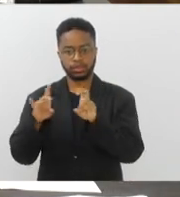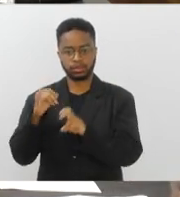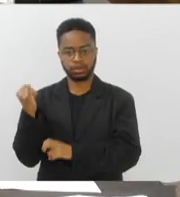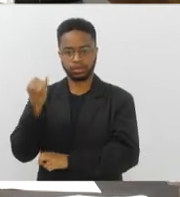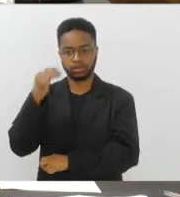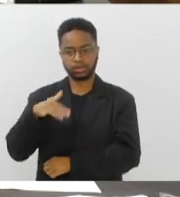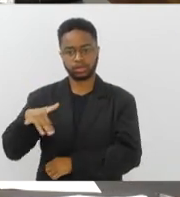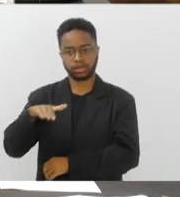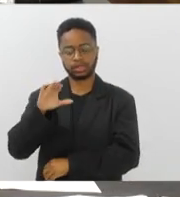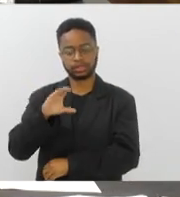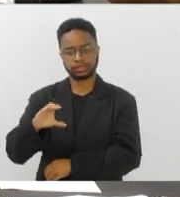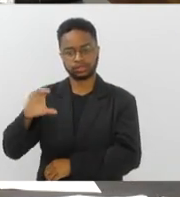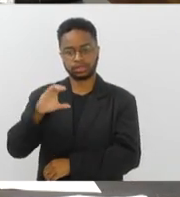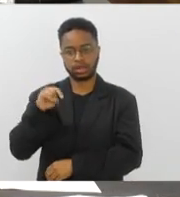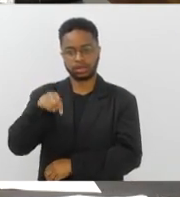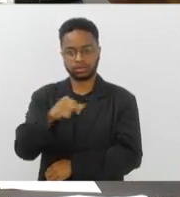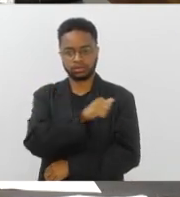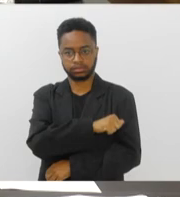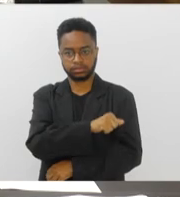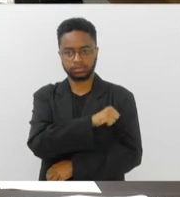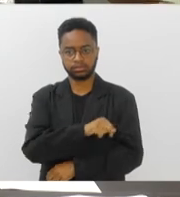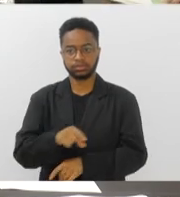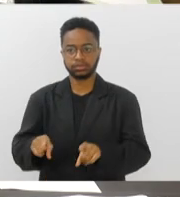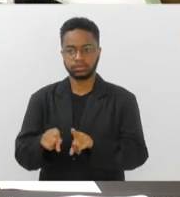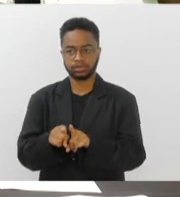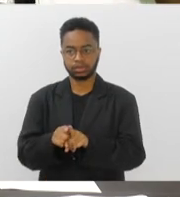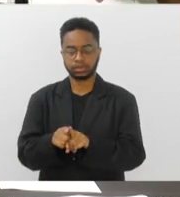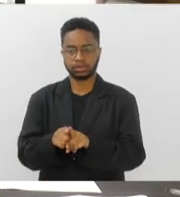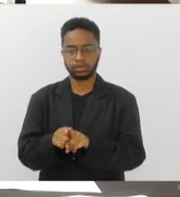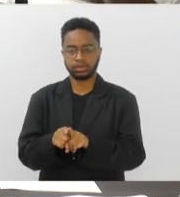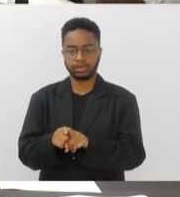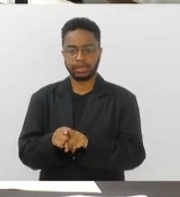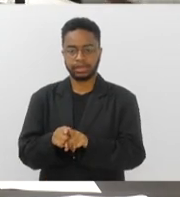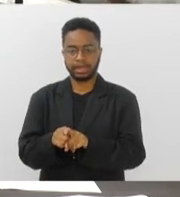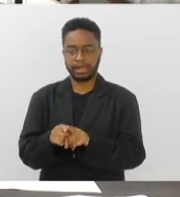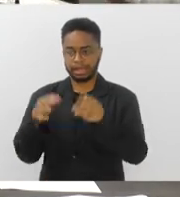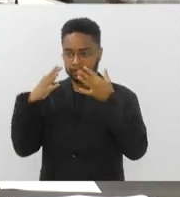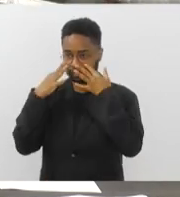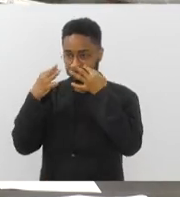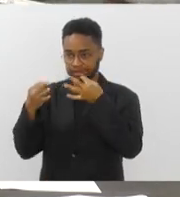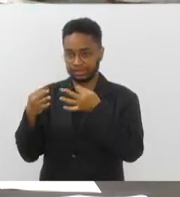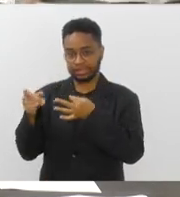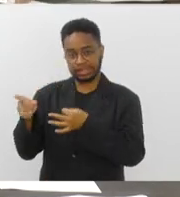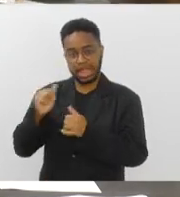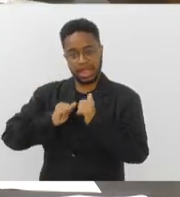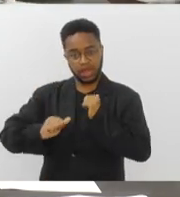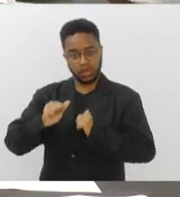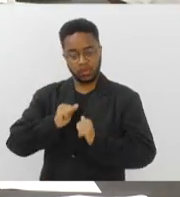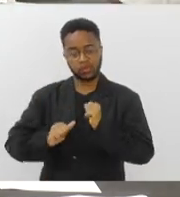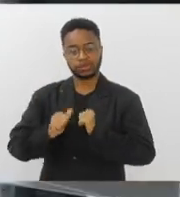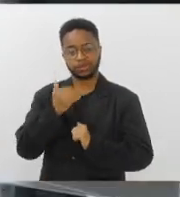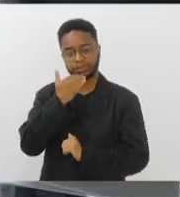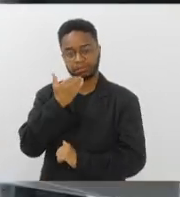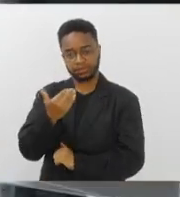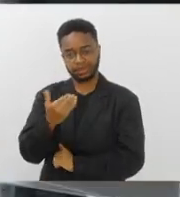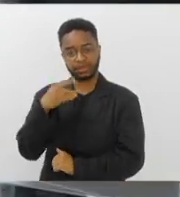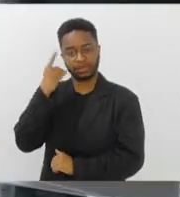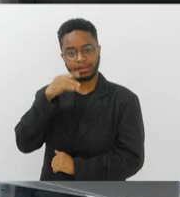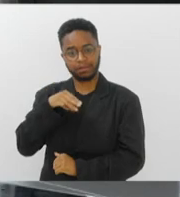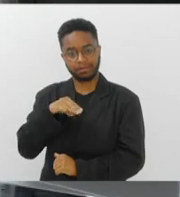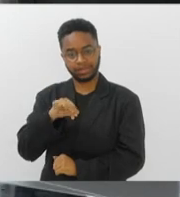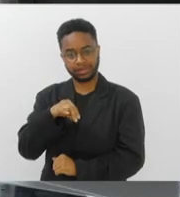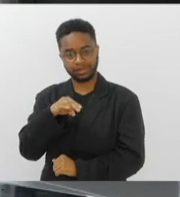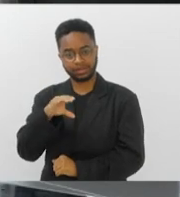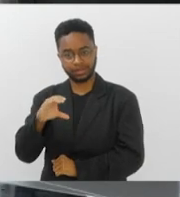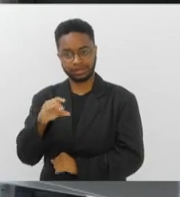ciência do nosso Estado. Atendendo as inquietações, angústias do deputado Miki e também do deputado